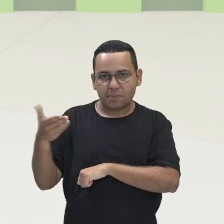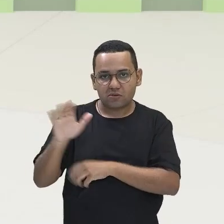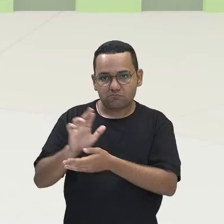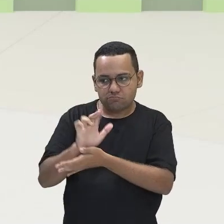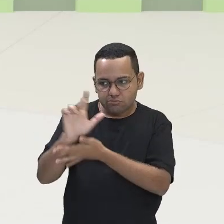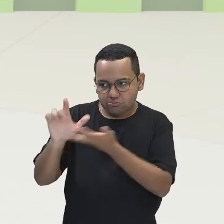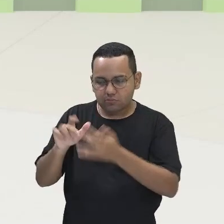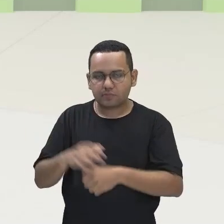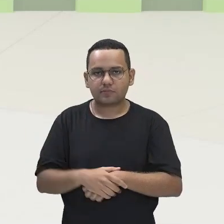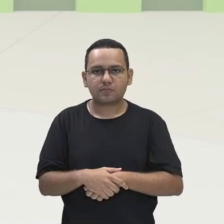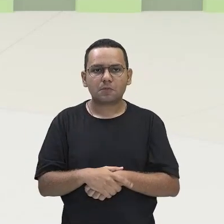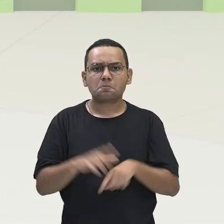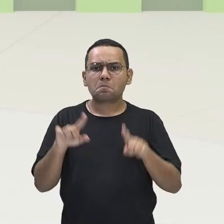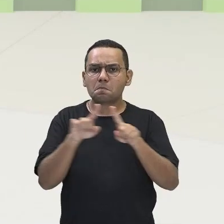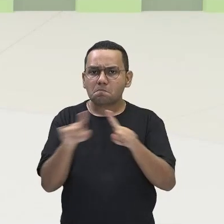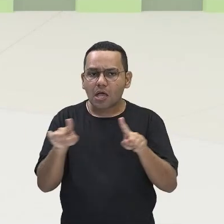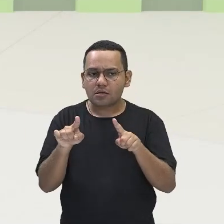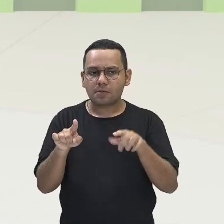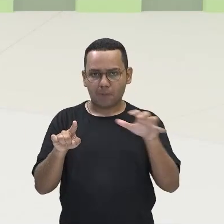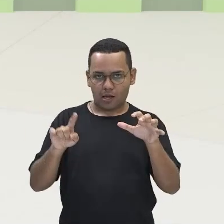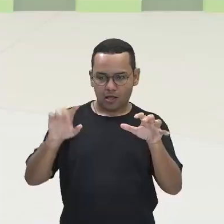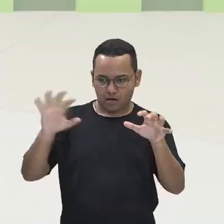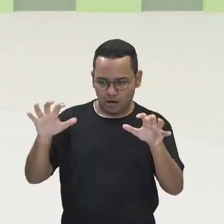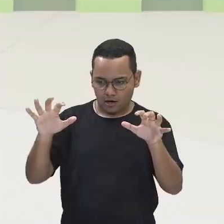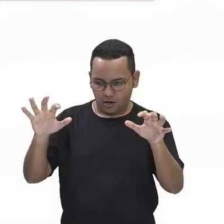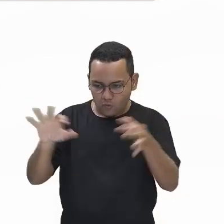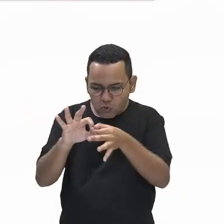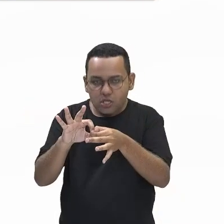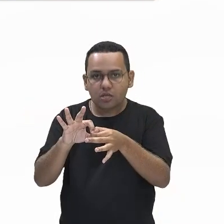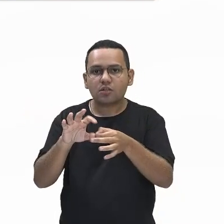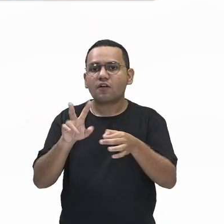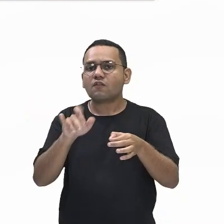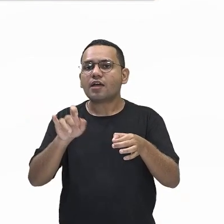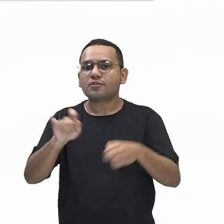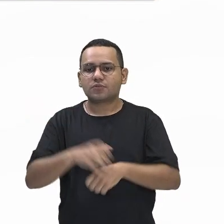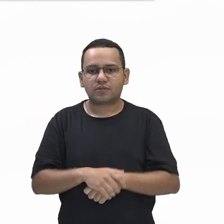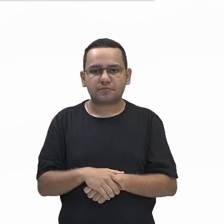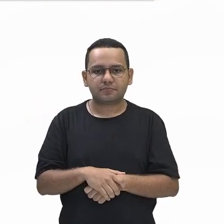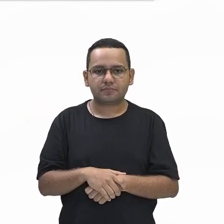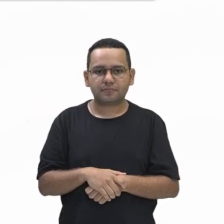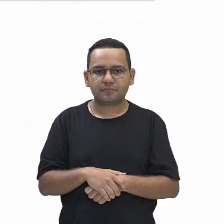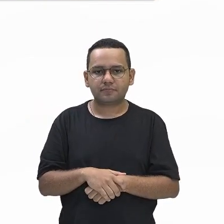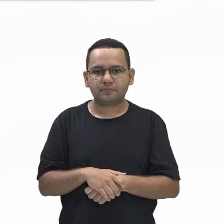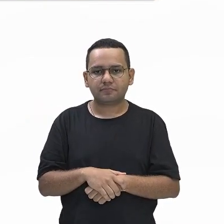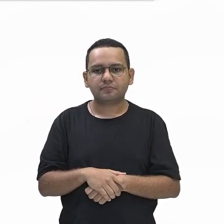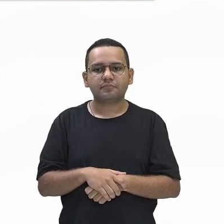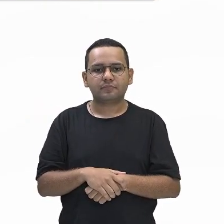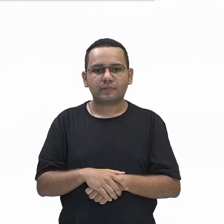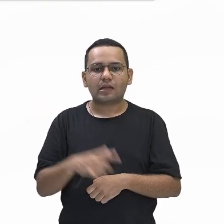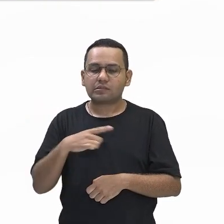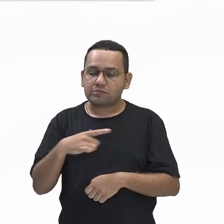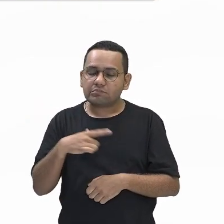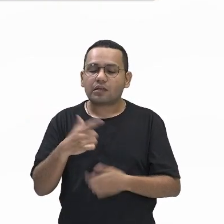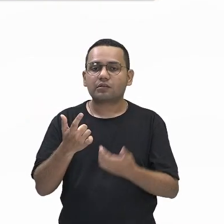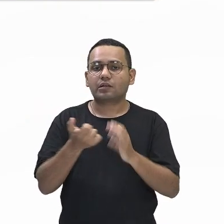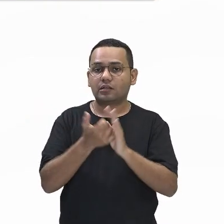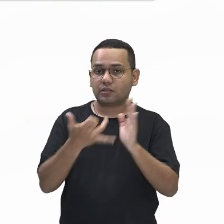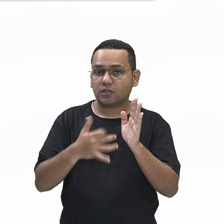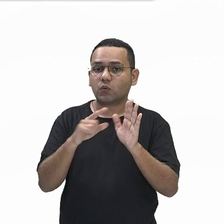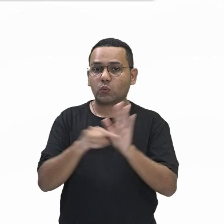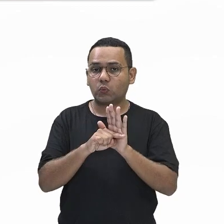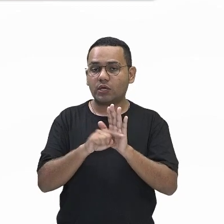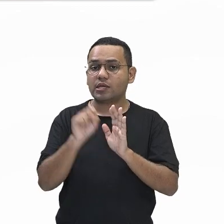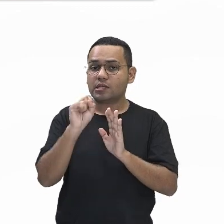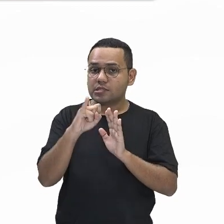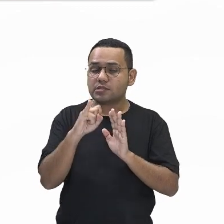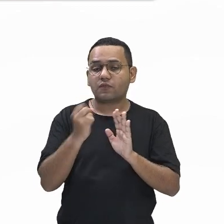a causar uma ação antrópica com aspectos negativos. Então, vejam